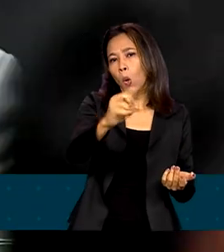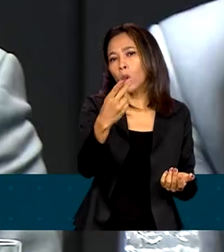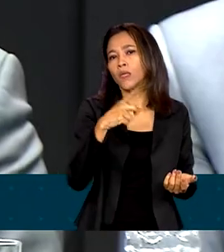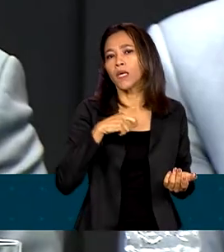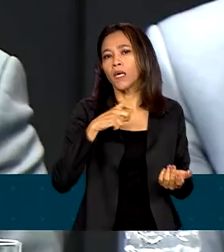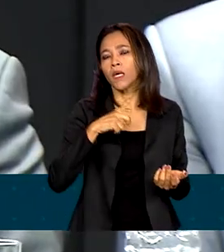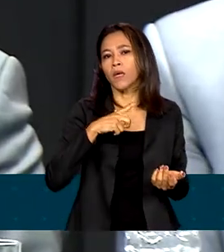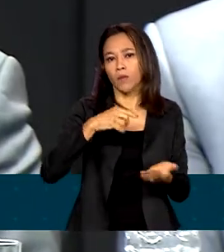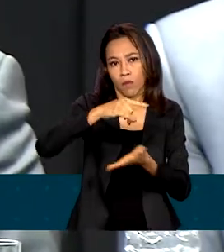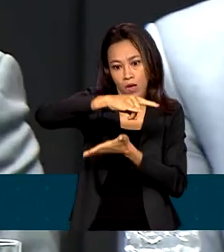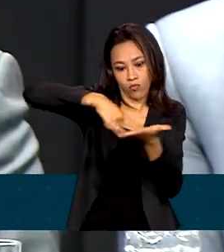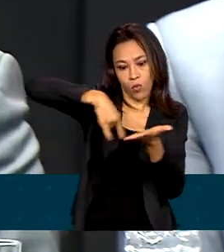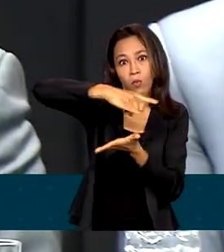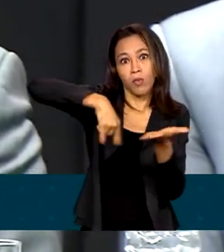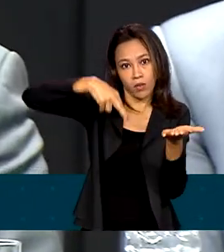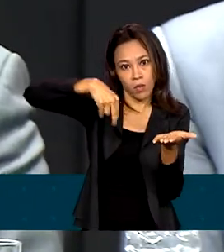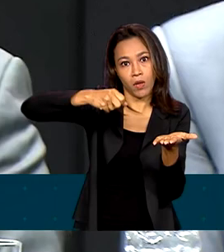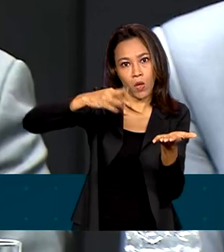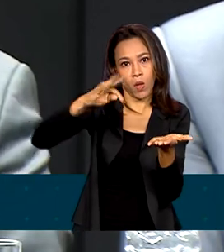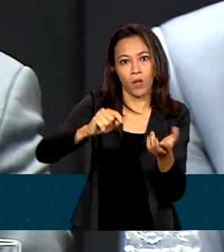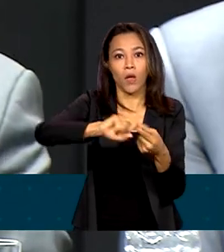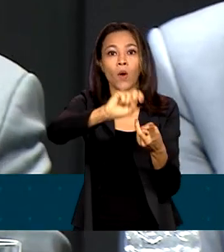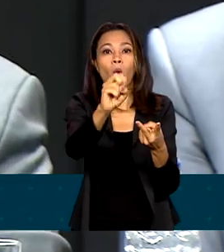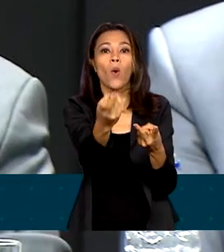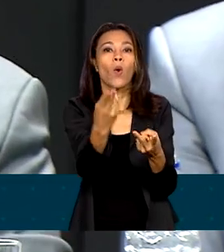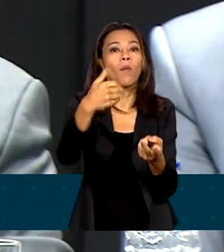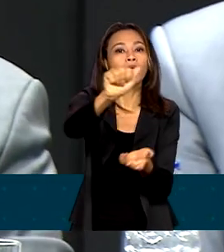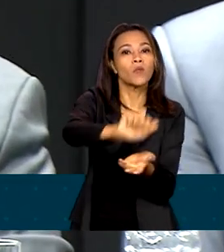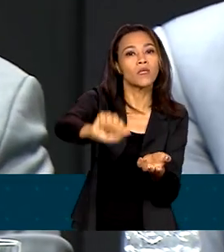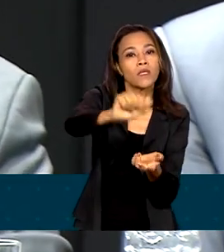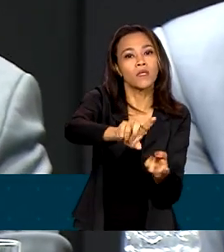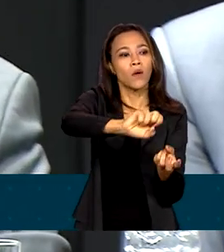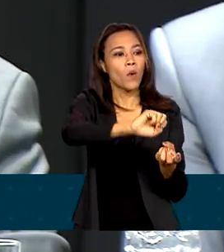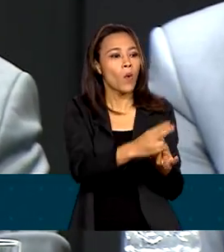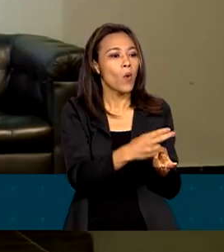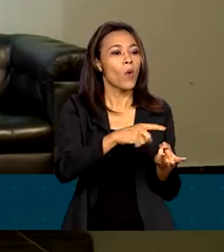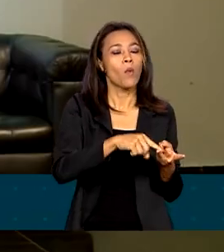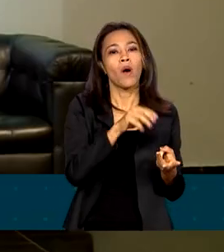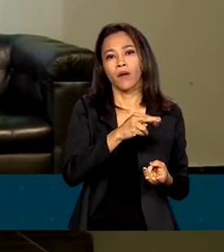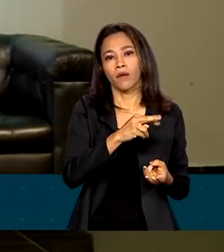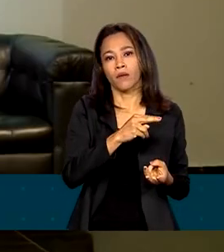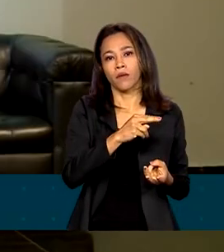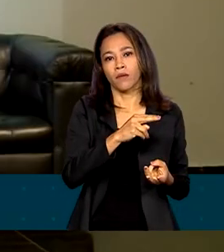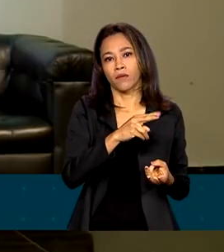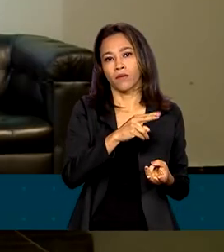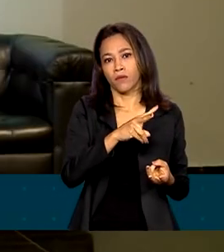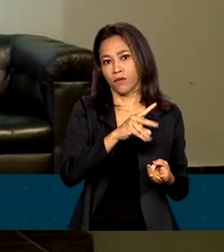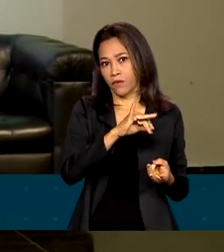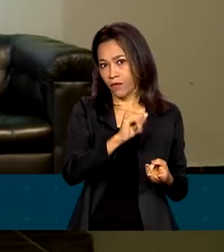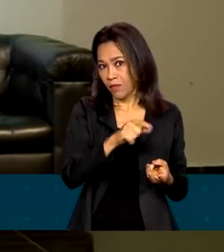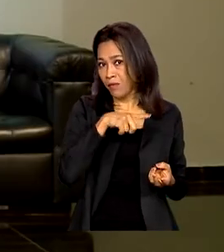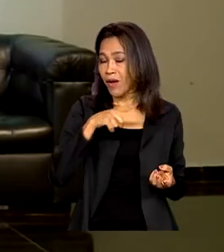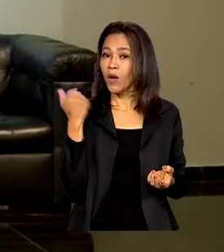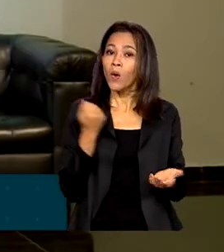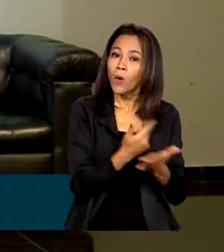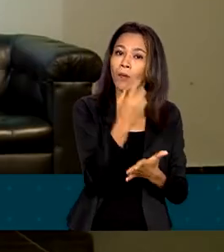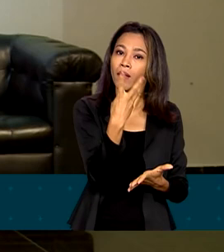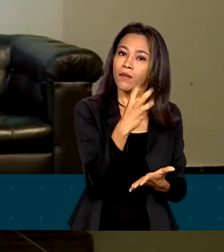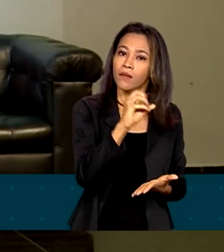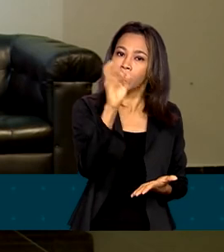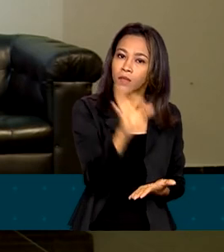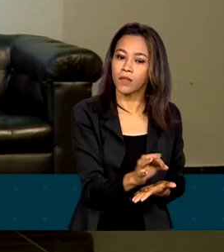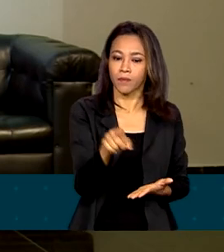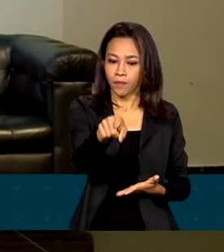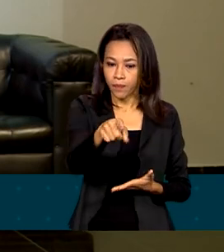de ter uma cooperativa, para comprar no mínimo 30%. A alimentação nas escolas também é